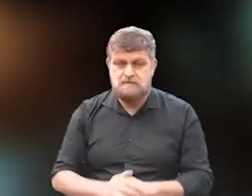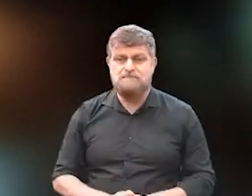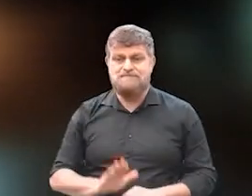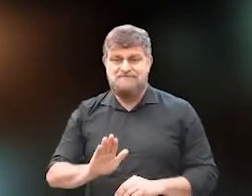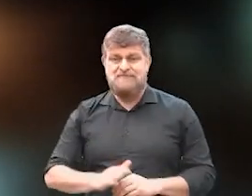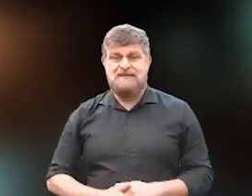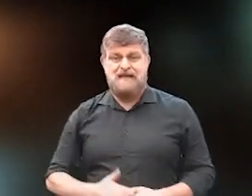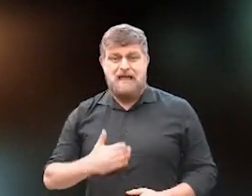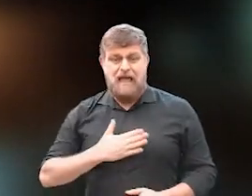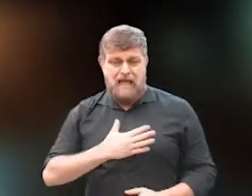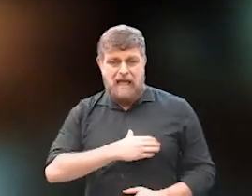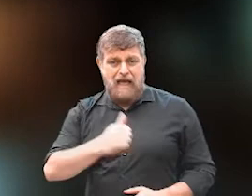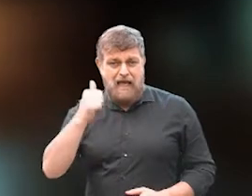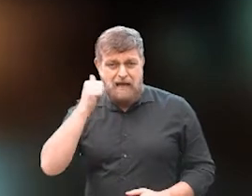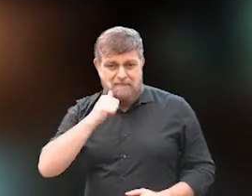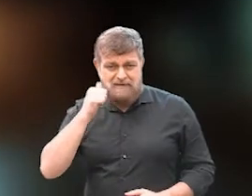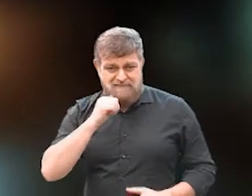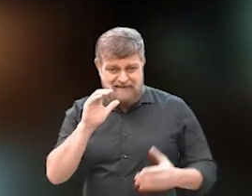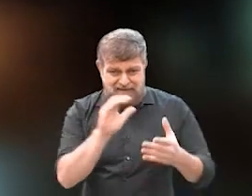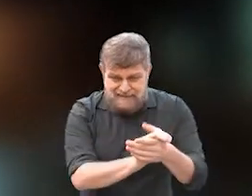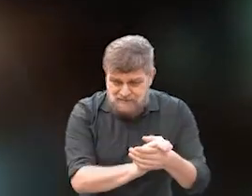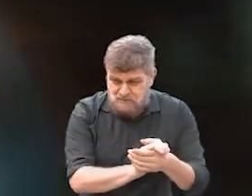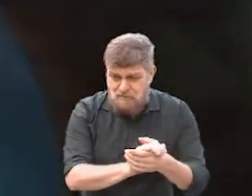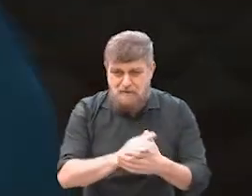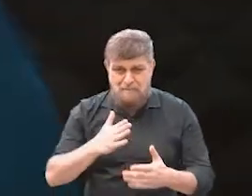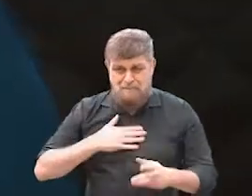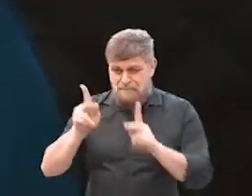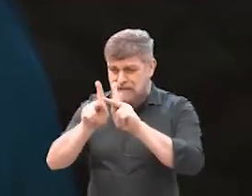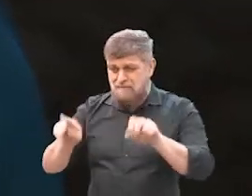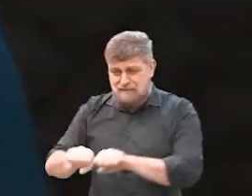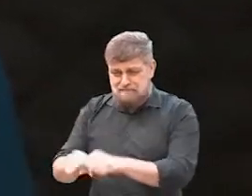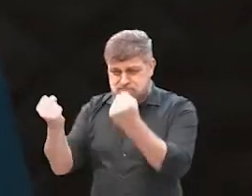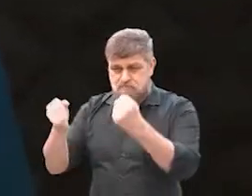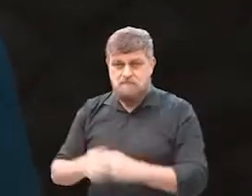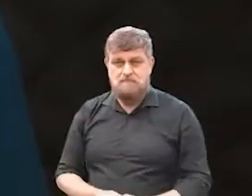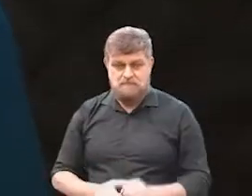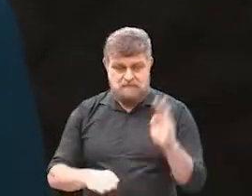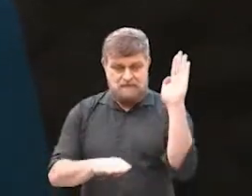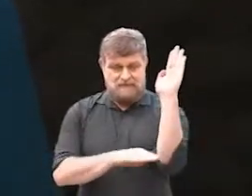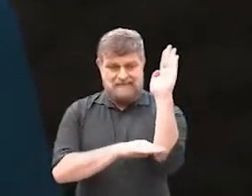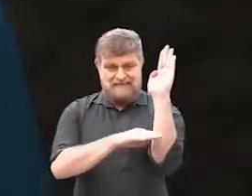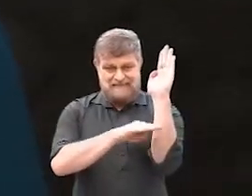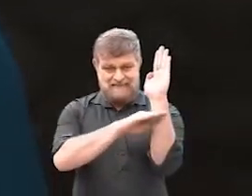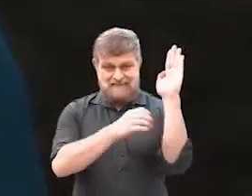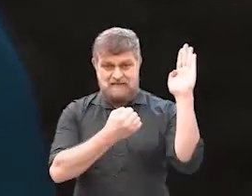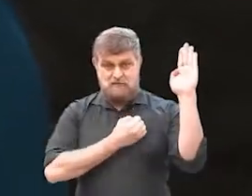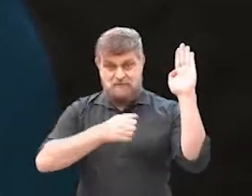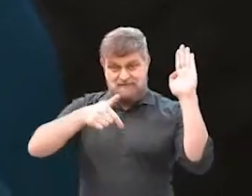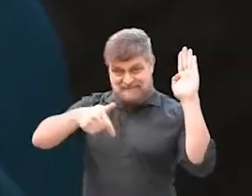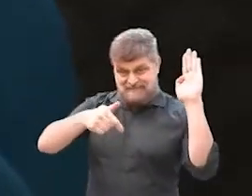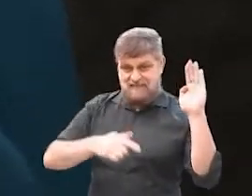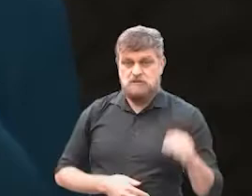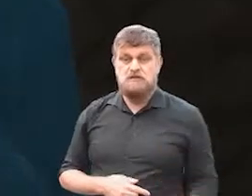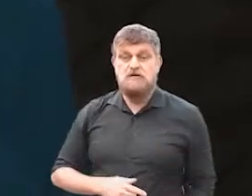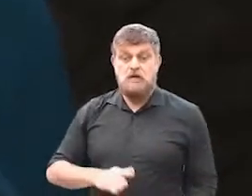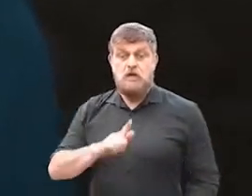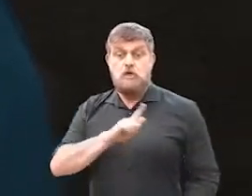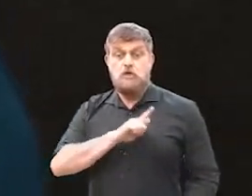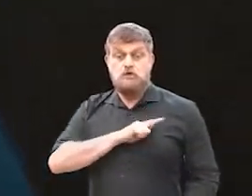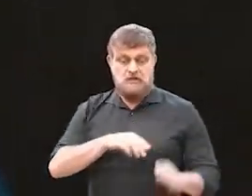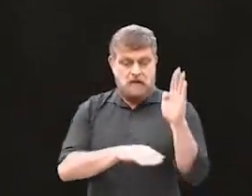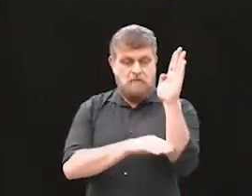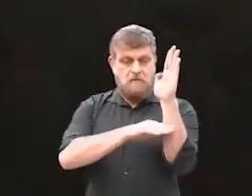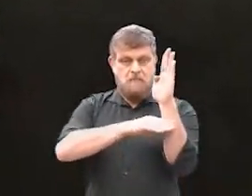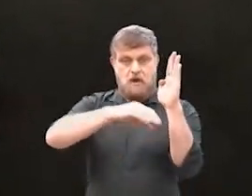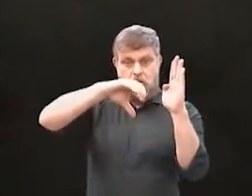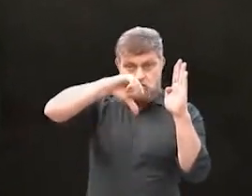minha filha casou, eu não tive mais paz, né? Ela mora no 7º andar de um prédio e seu genro no 9º e contou um